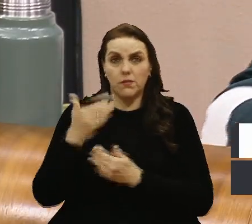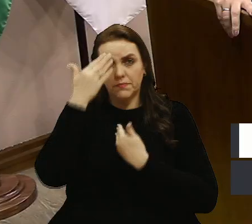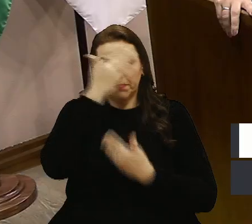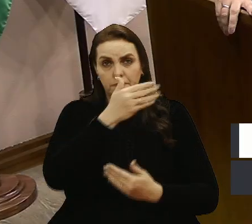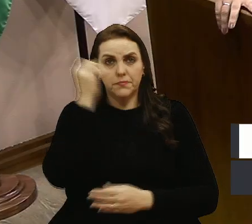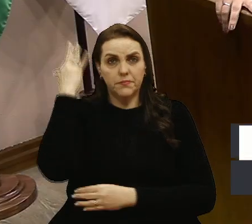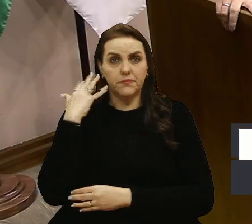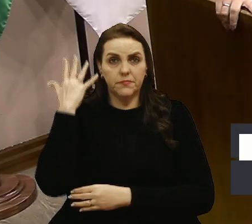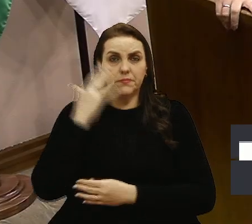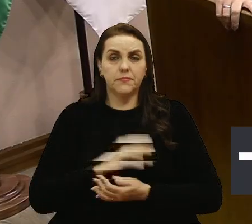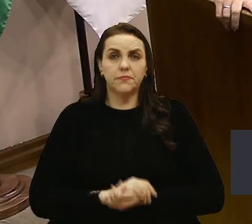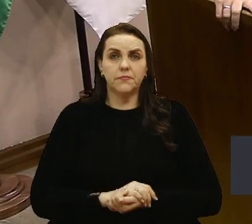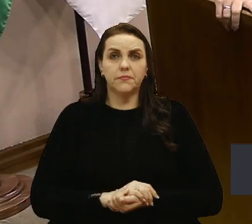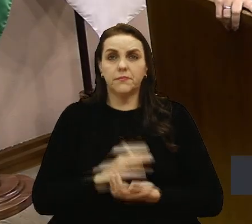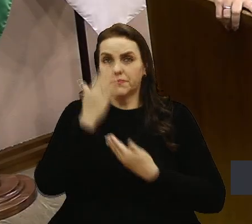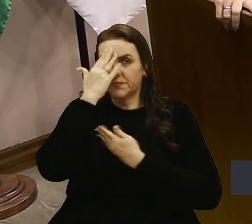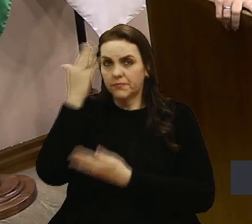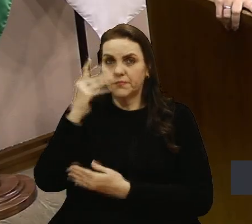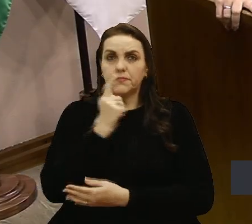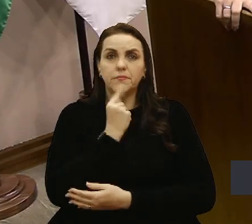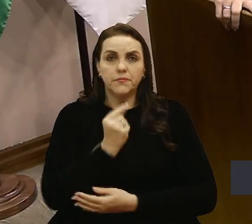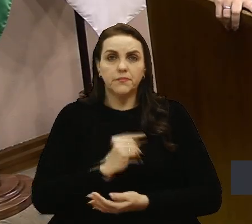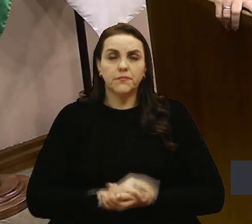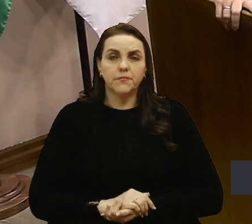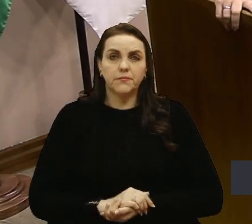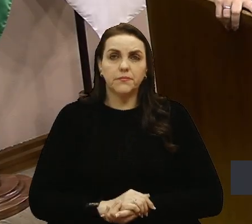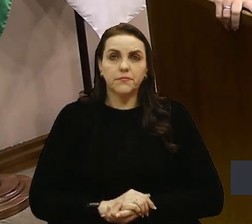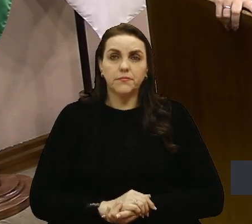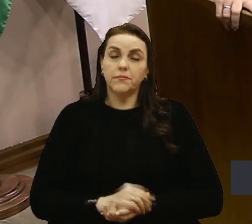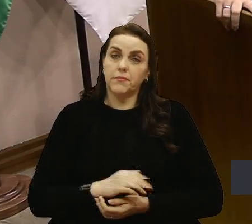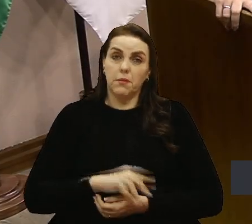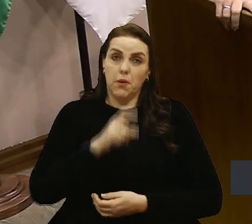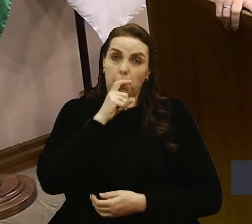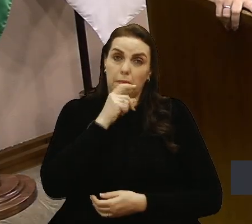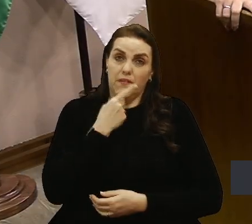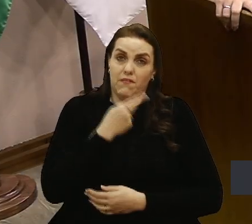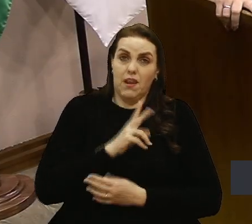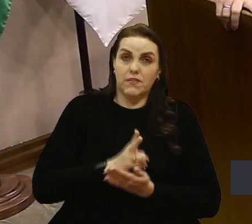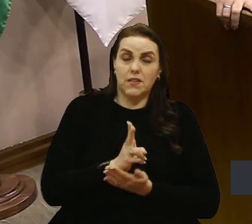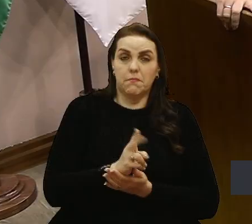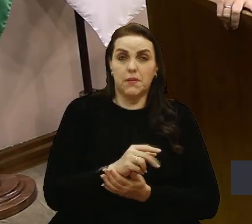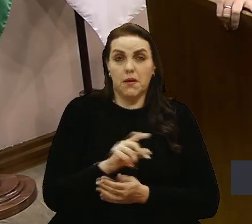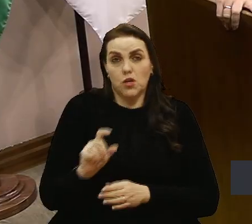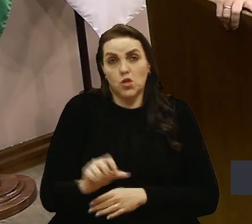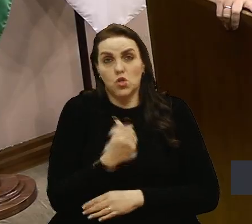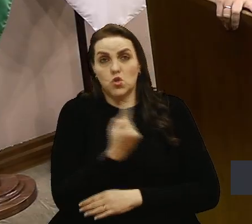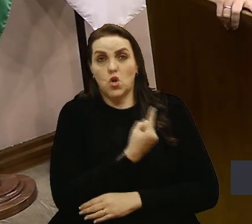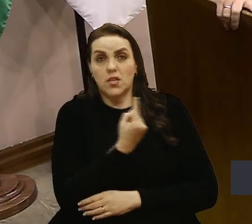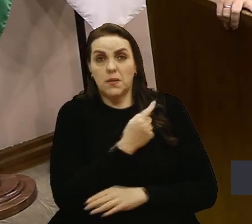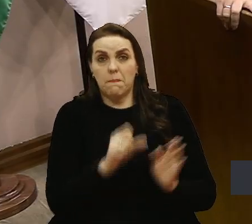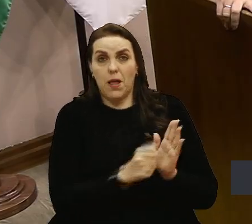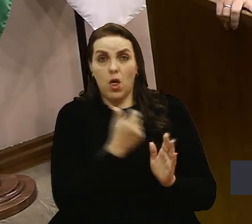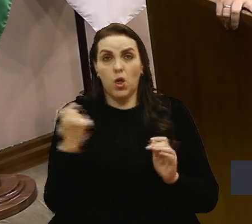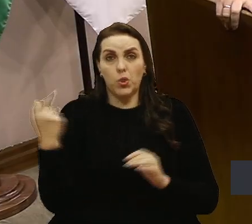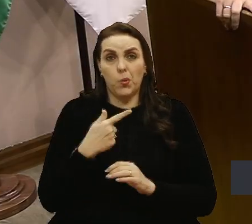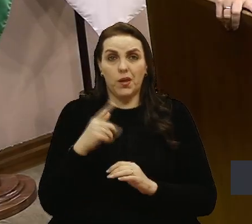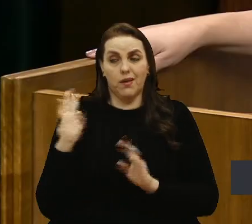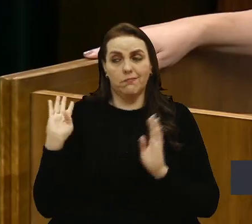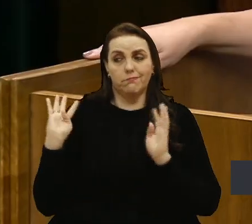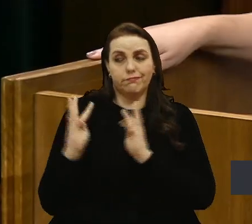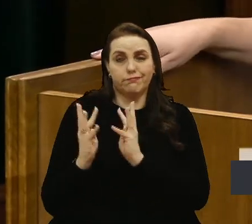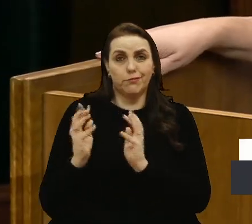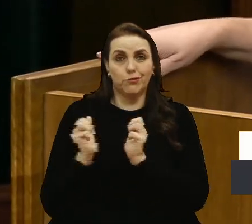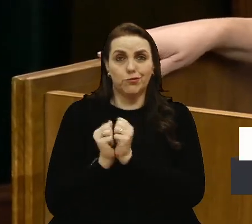Daiane. Obrigado, vereador João Wes. Como diz meu pai, né? Melhor sozinho do que mal acompanhado, né? Tem esse